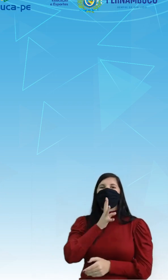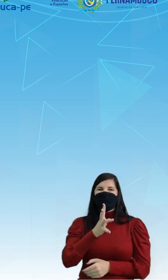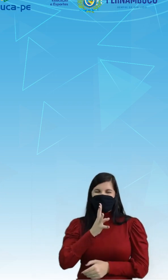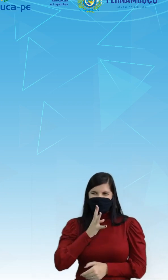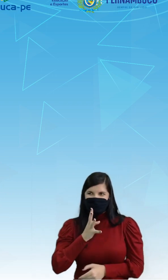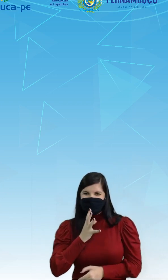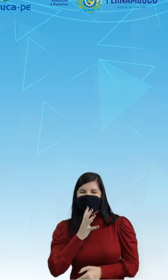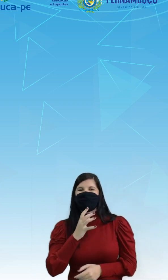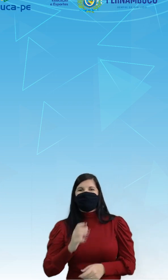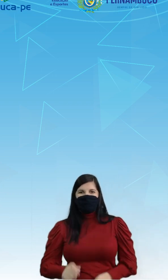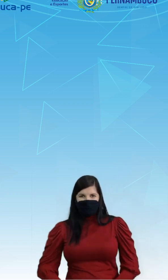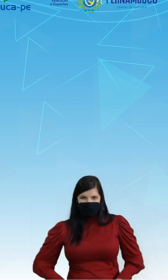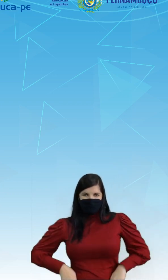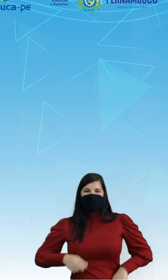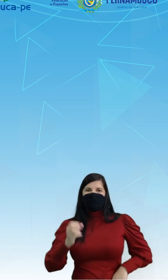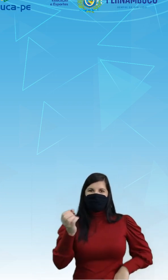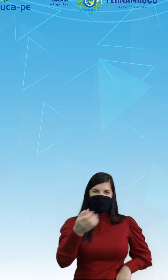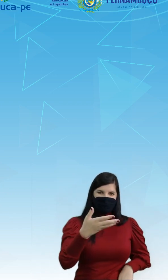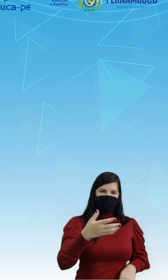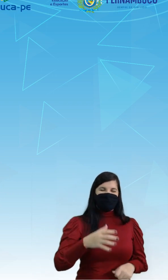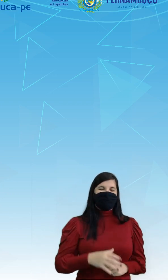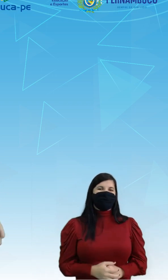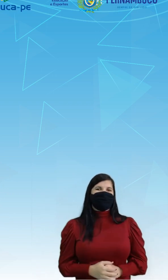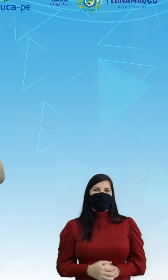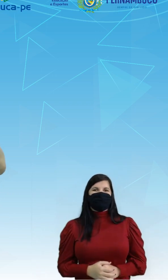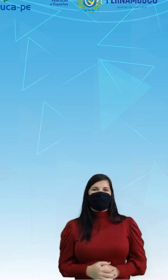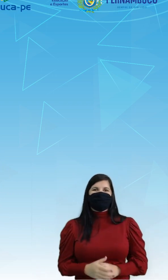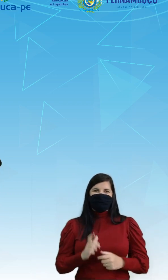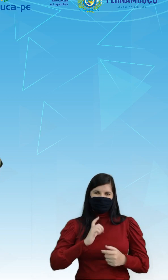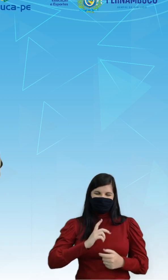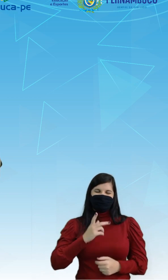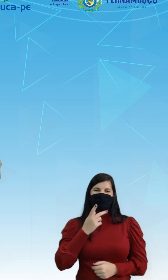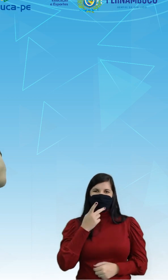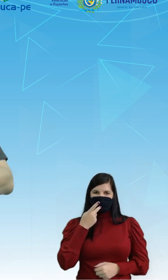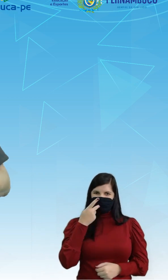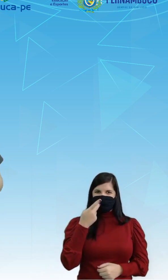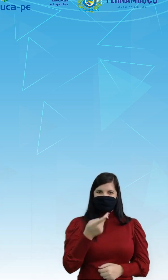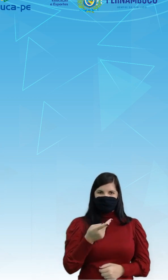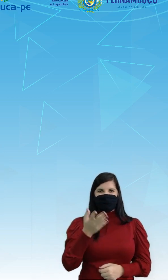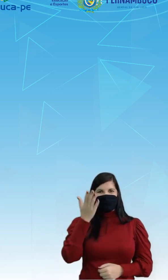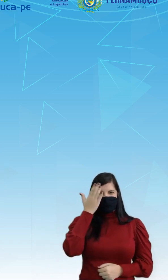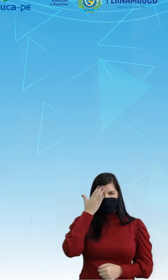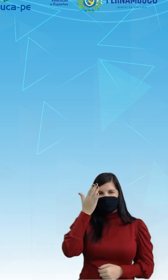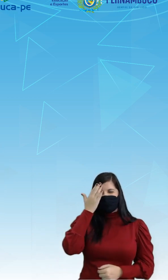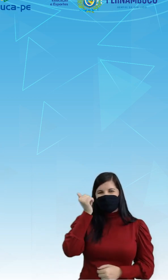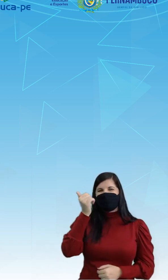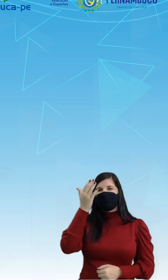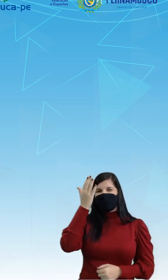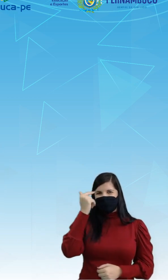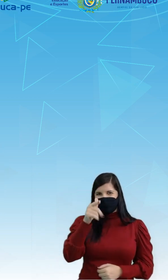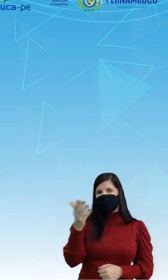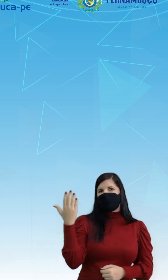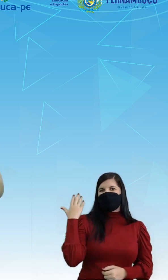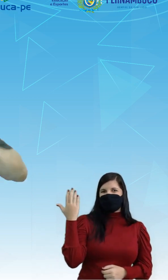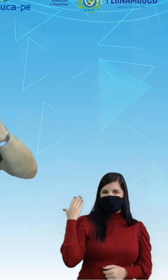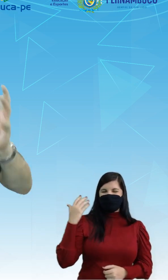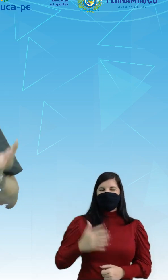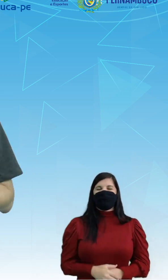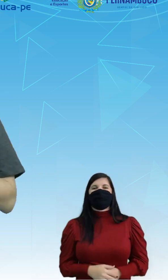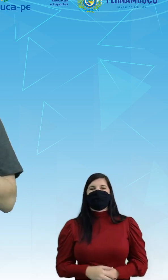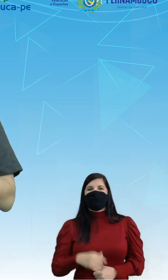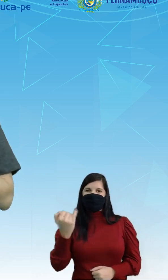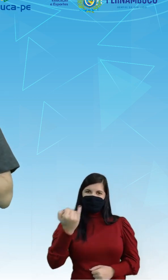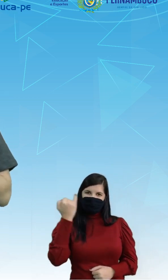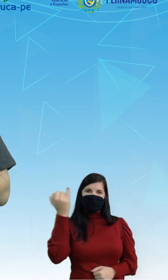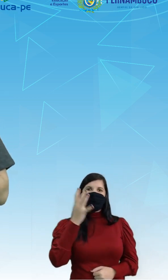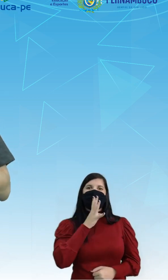calça nova. Ao dizer está de calça nova, ele está dizendo ao candidato: eu sei do seu passado. Então é